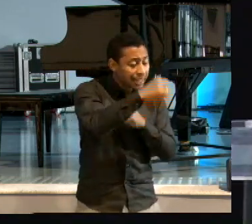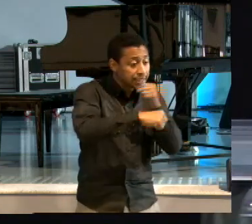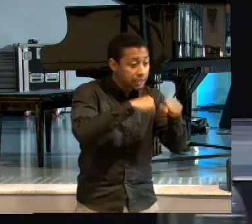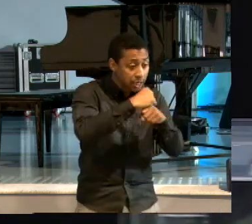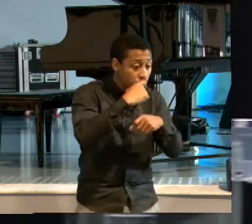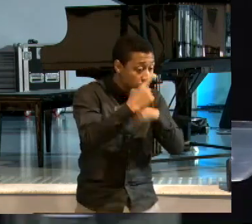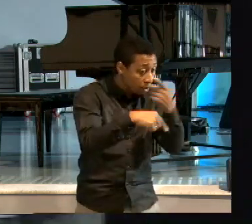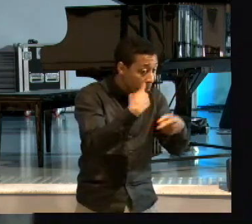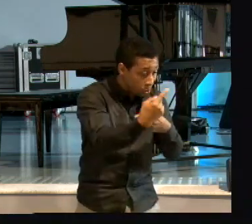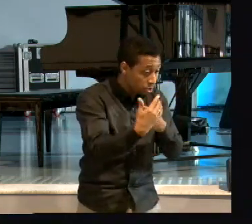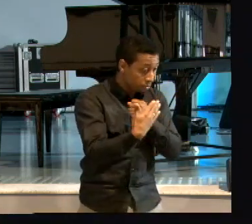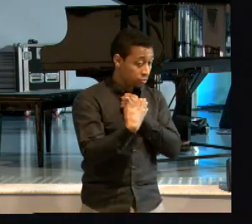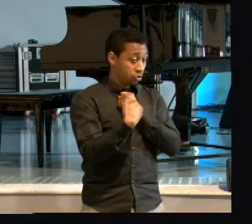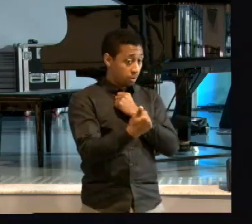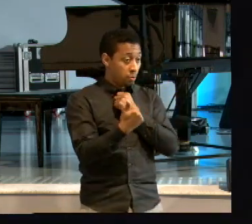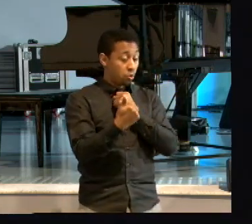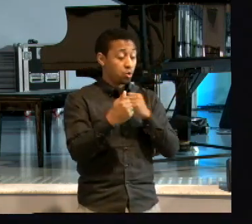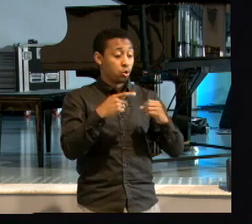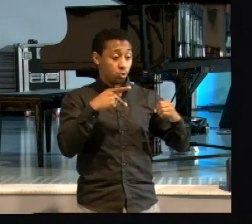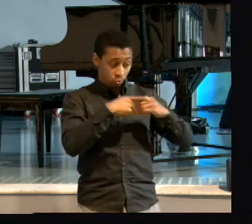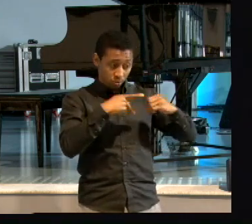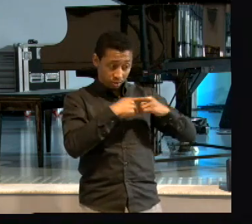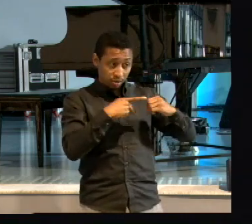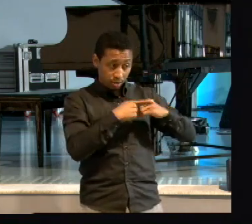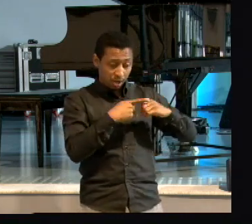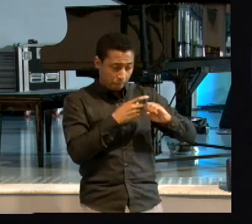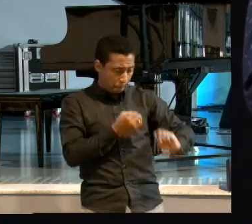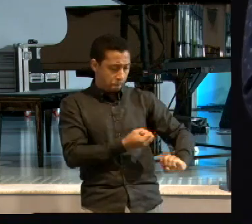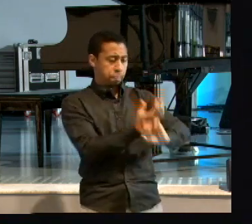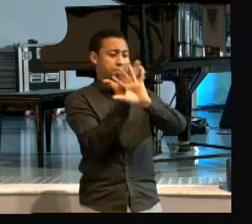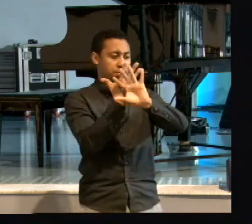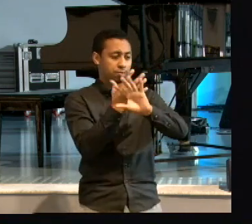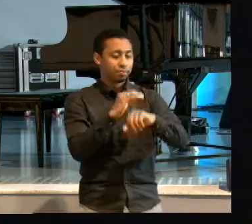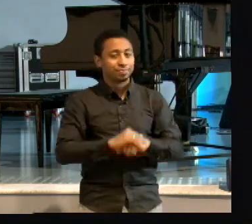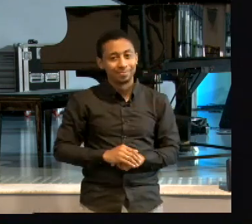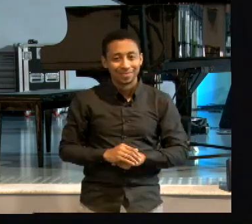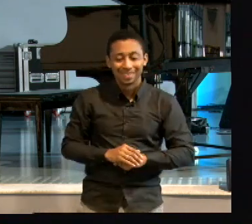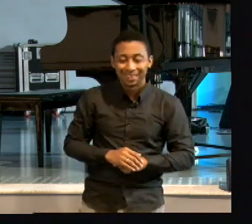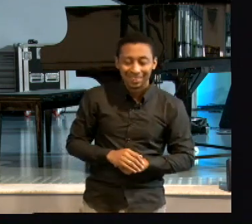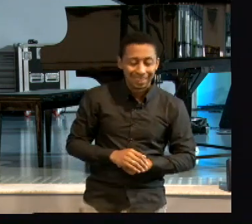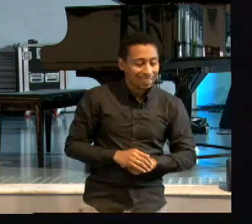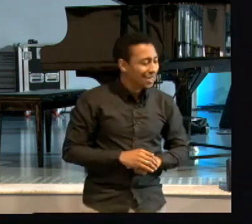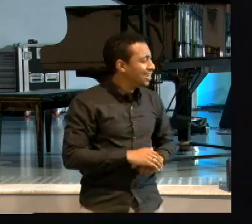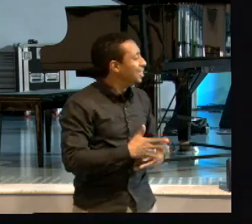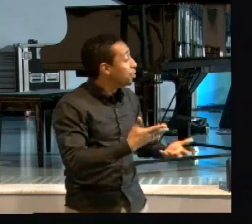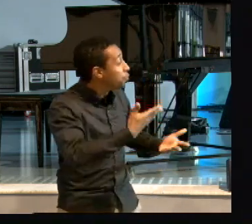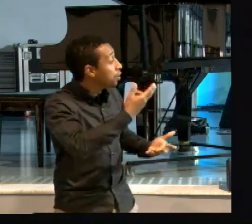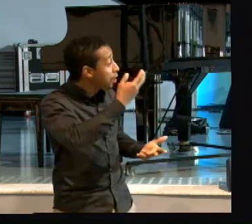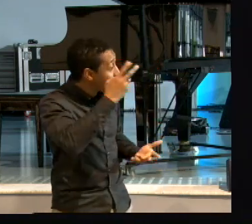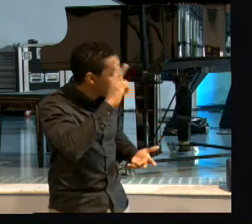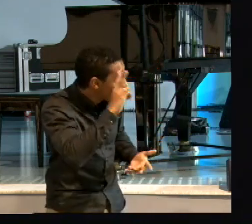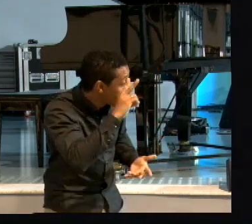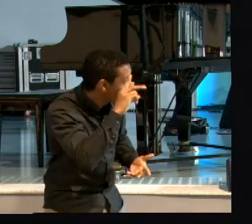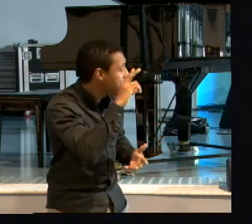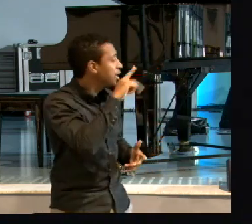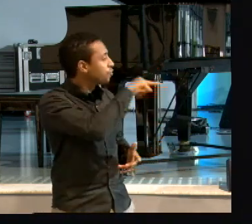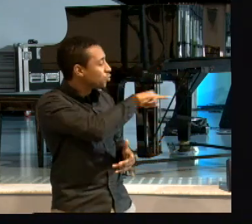cara, acabei esquecendo de te falar, por que nós não almoçamos? Eu falei, bom, você me dá uma boa explicação, que ainda tem uma mágoa dentro de